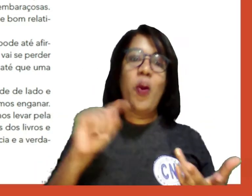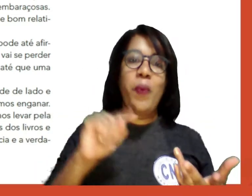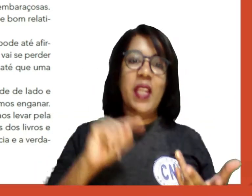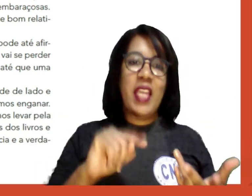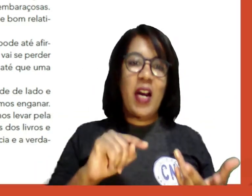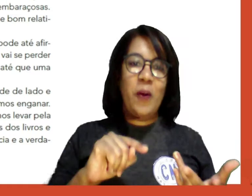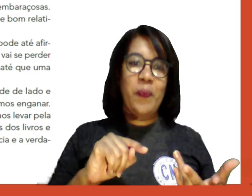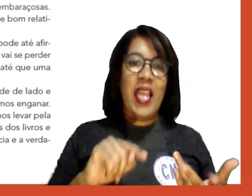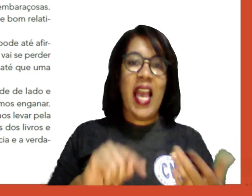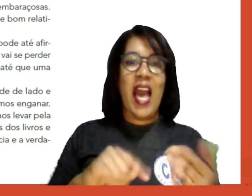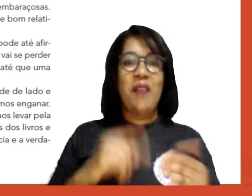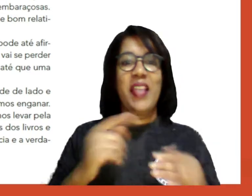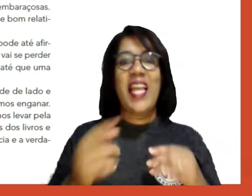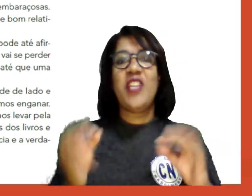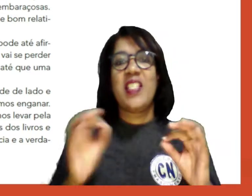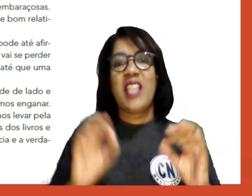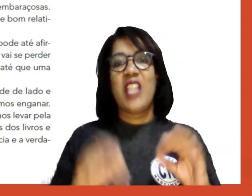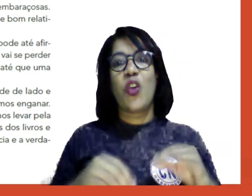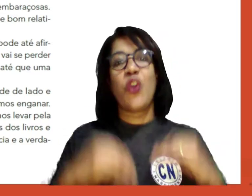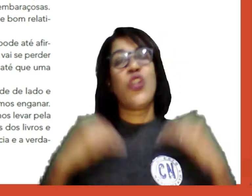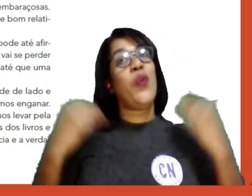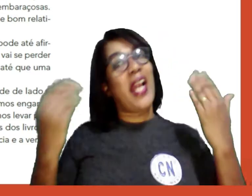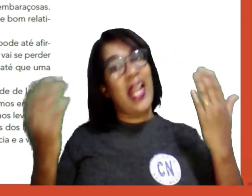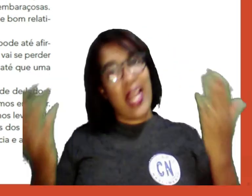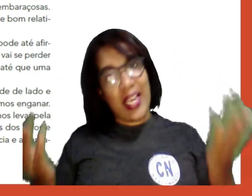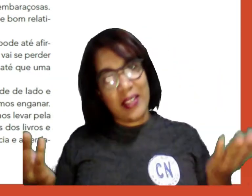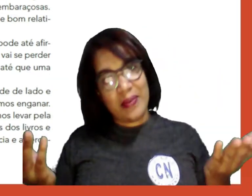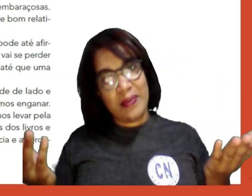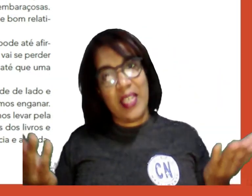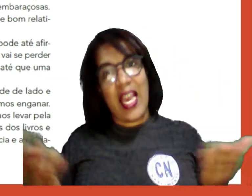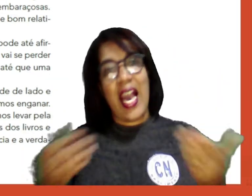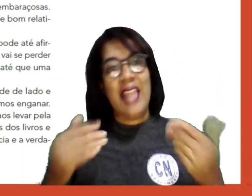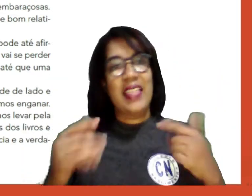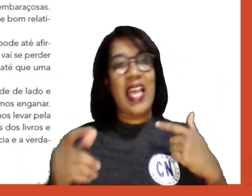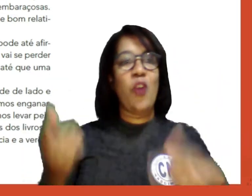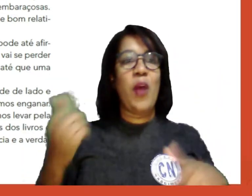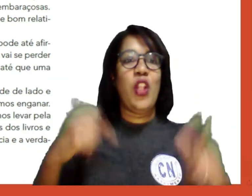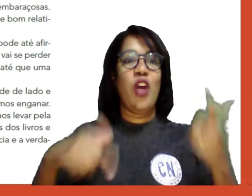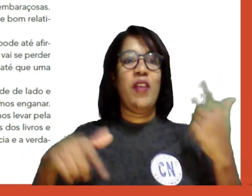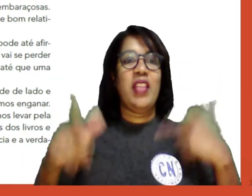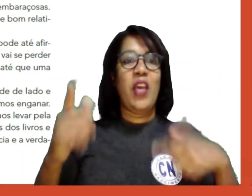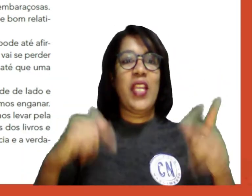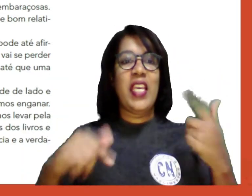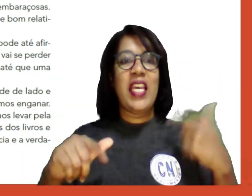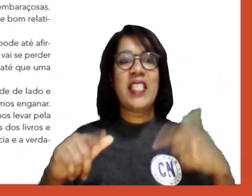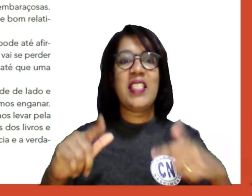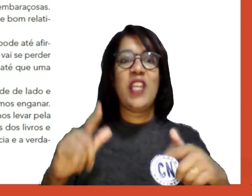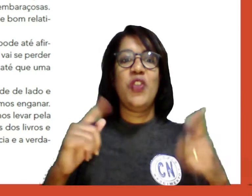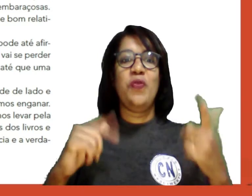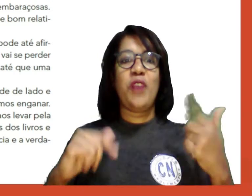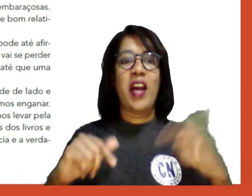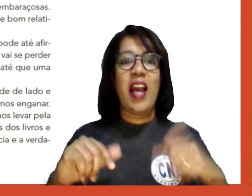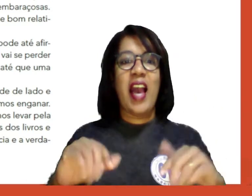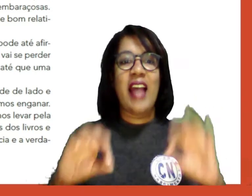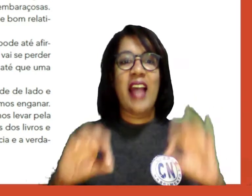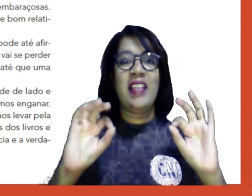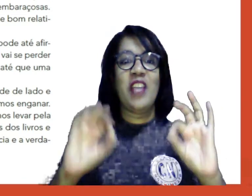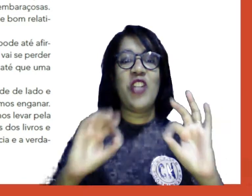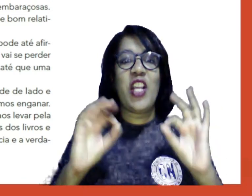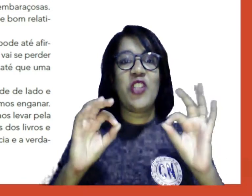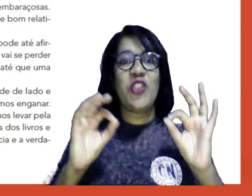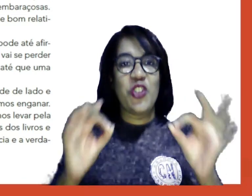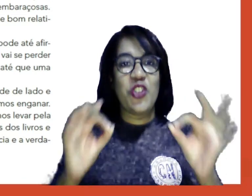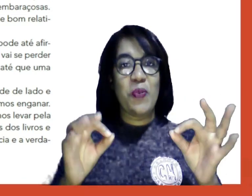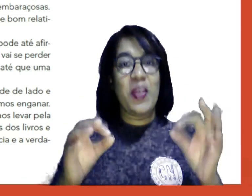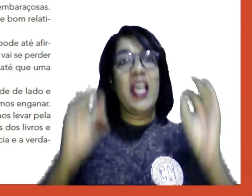de mera opinião. A verdade da ciência continuará lá, até que uma nova teoria científica